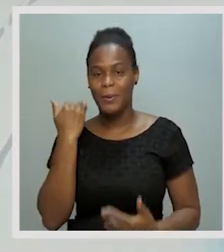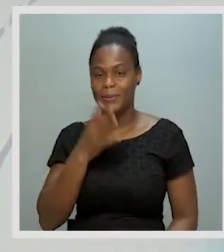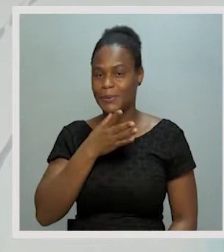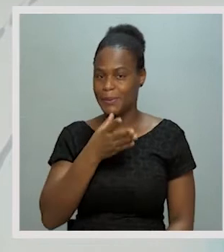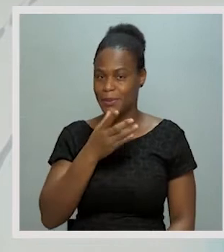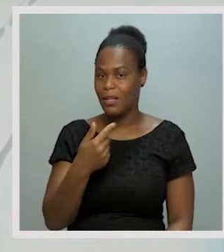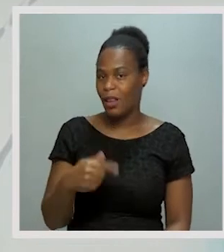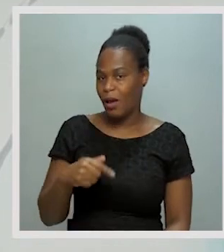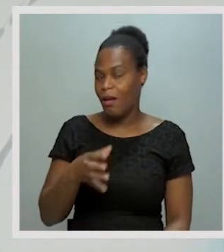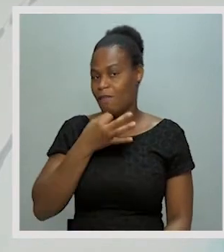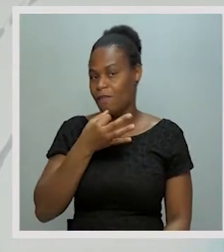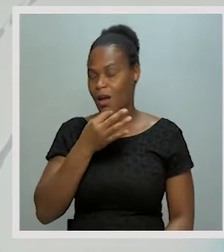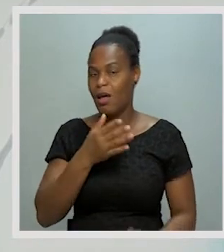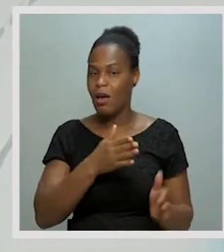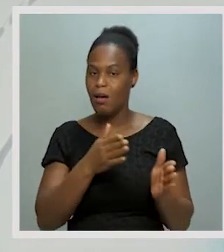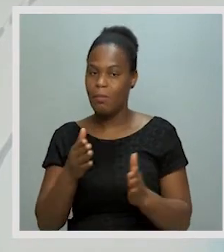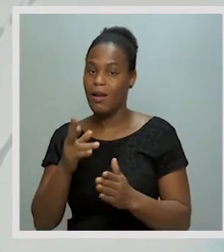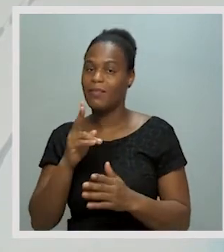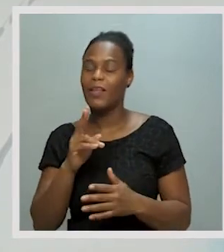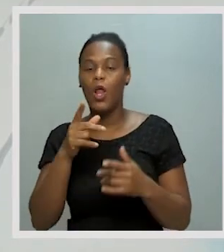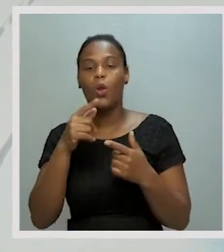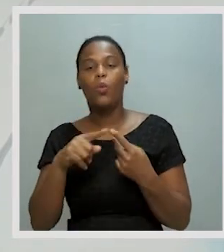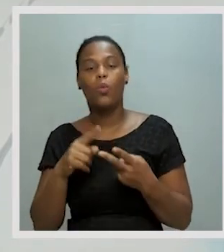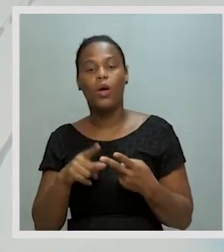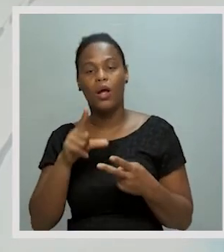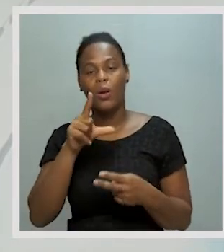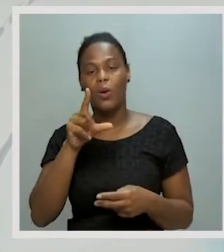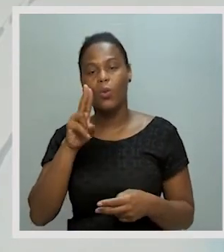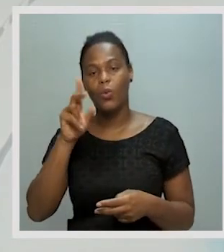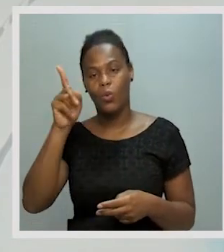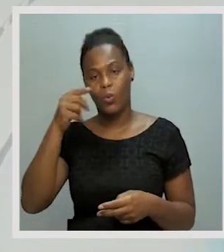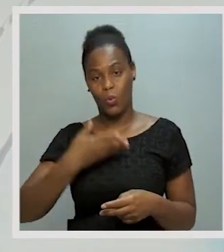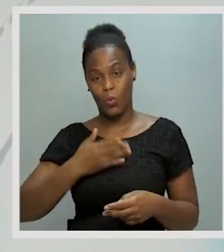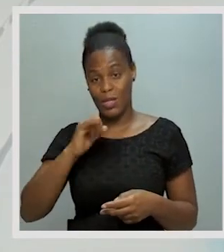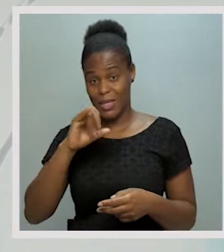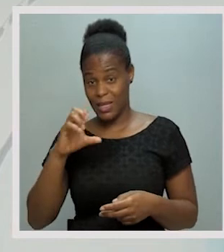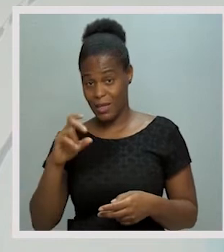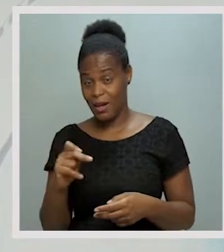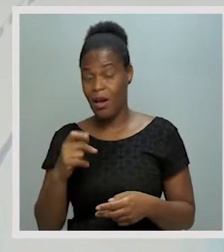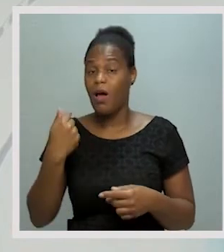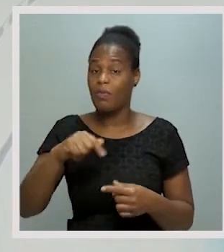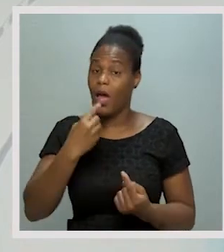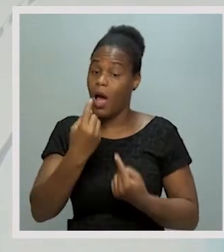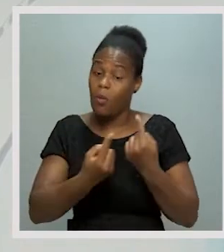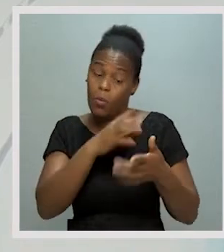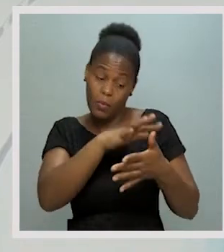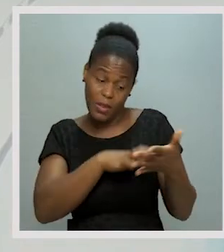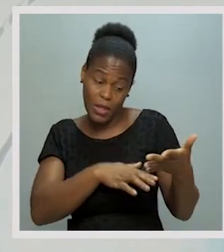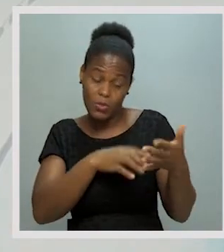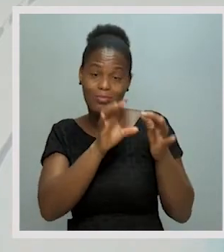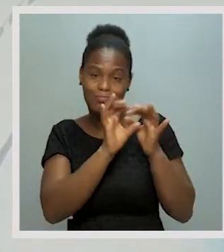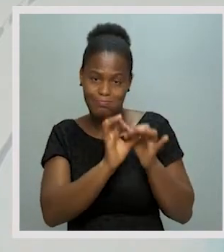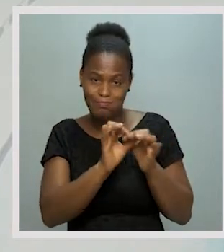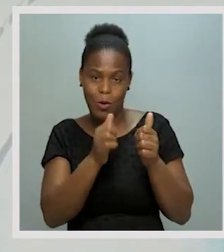eu tinha dito, estamos a falar da vertente lúdica. Então, se estamos a falar da vertente lúdica, tem alguns